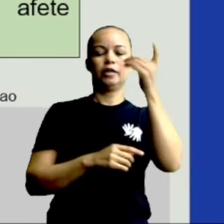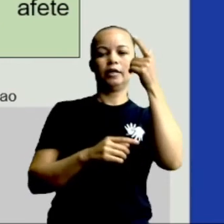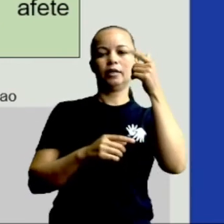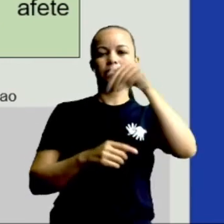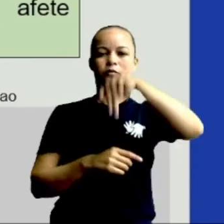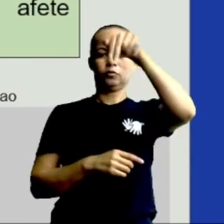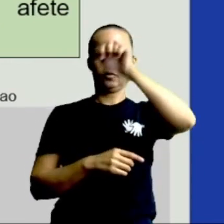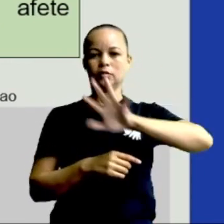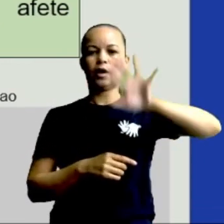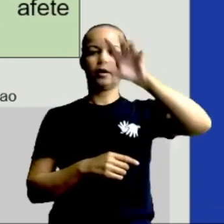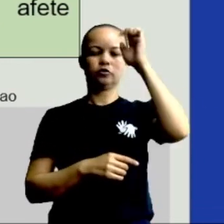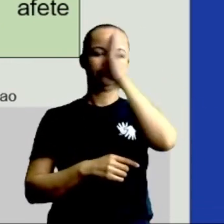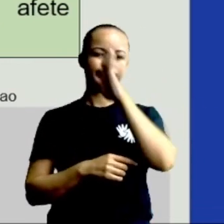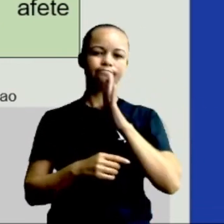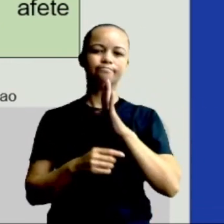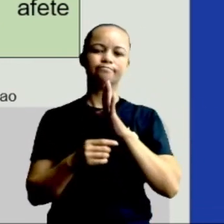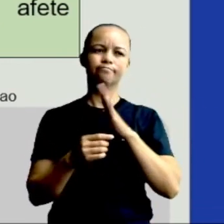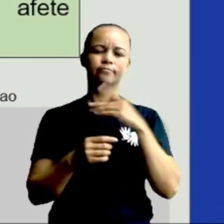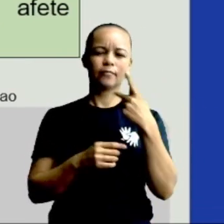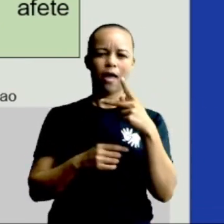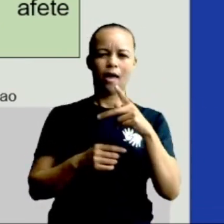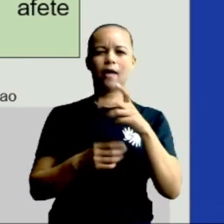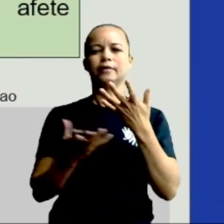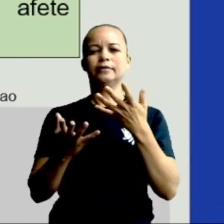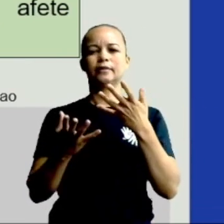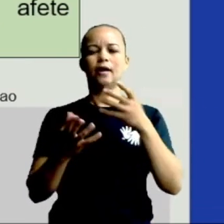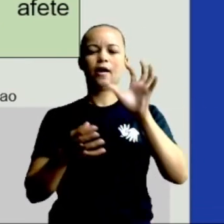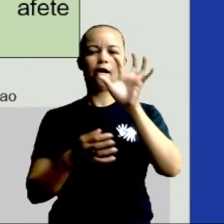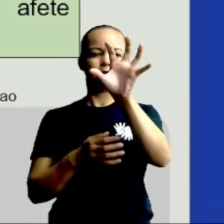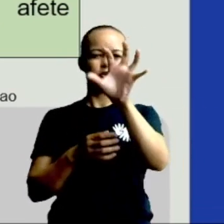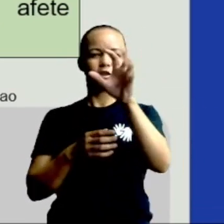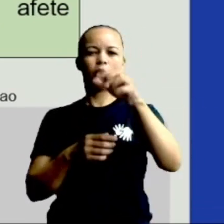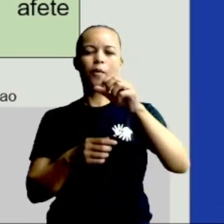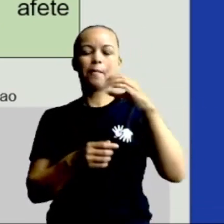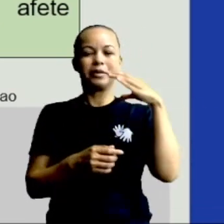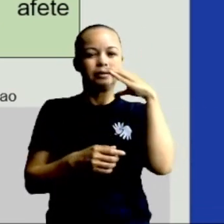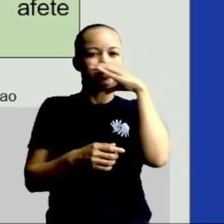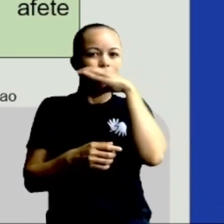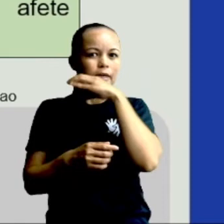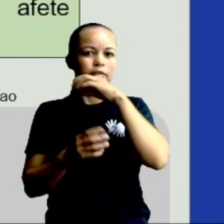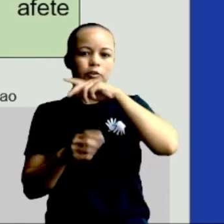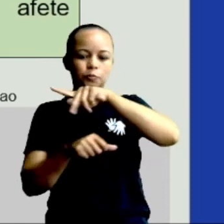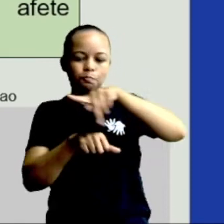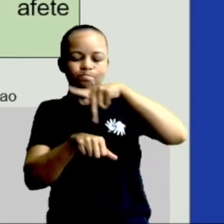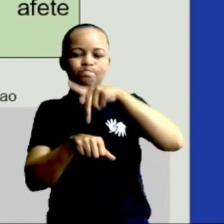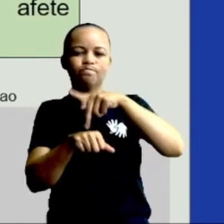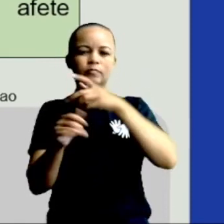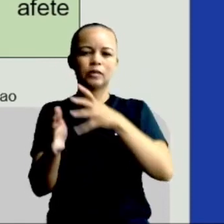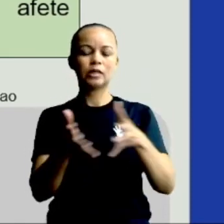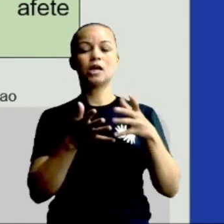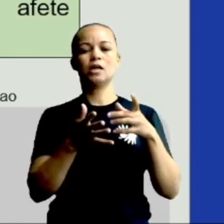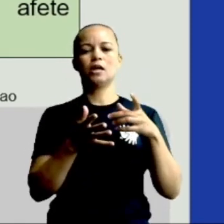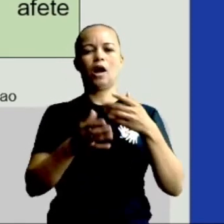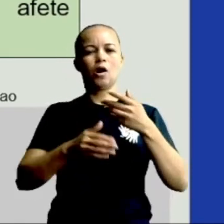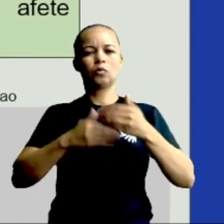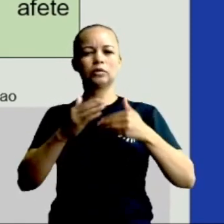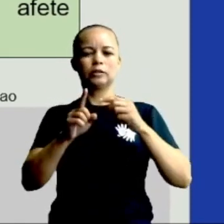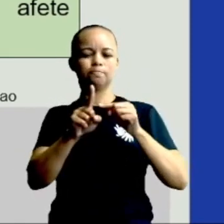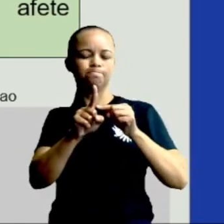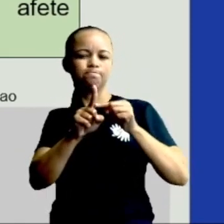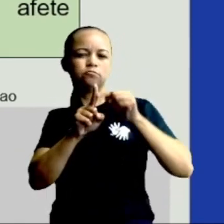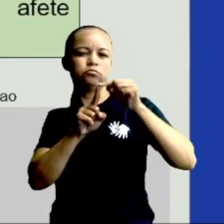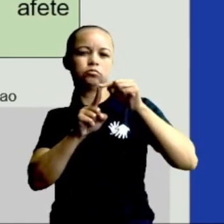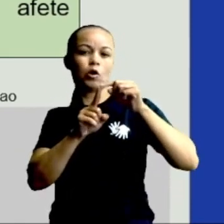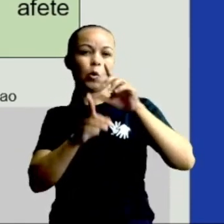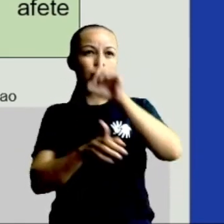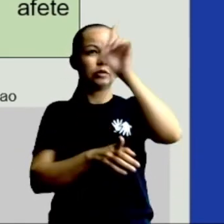Nordeste brasileiro. Essa região também é a mais quente do país, que acaba proporcionando altas temperaturas e dias de